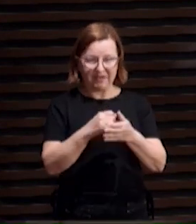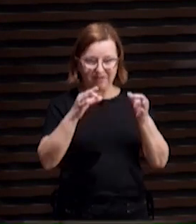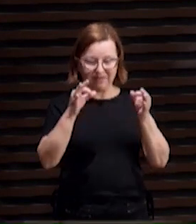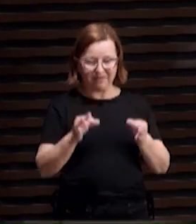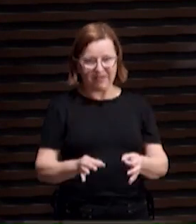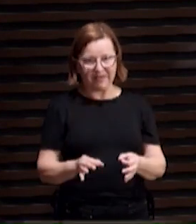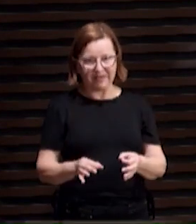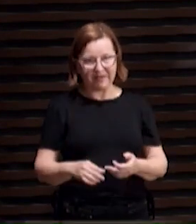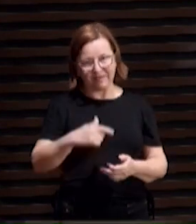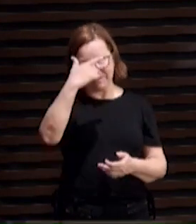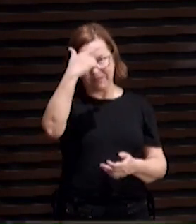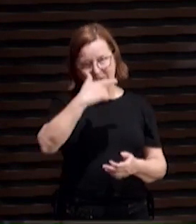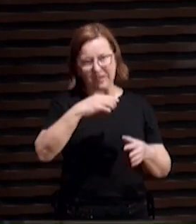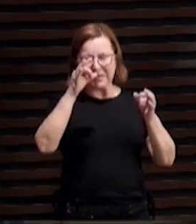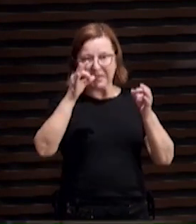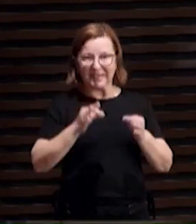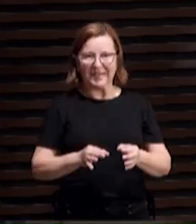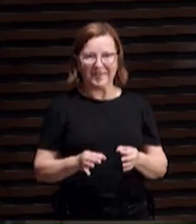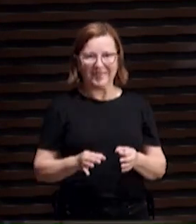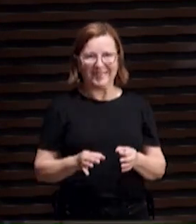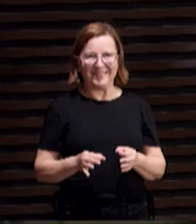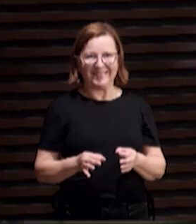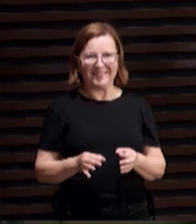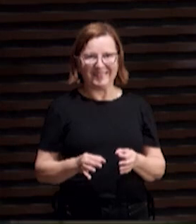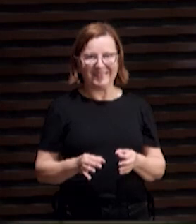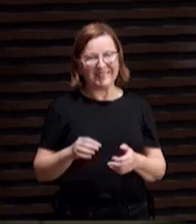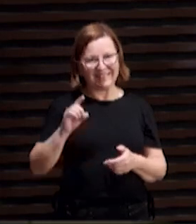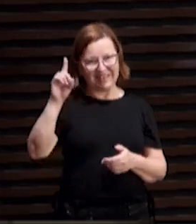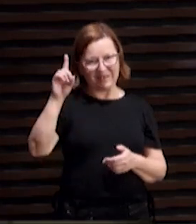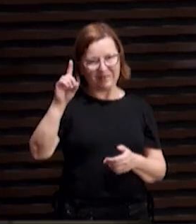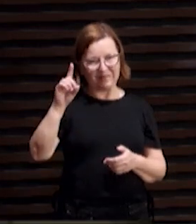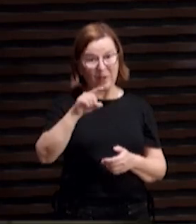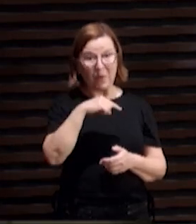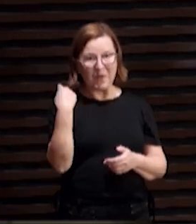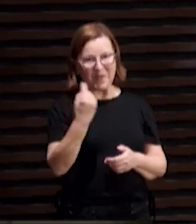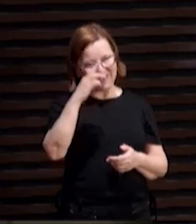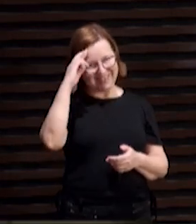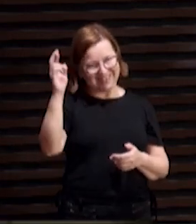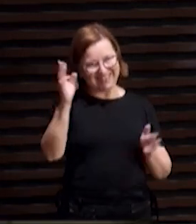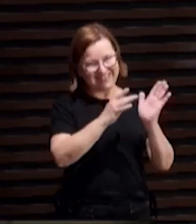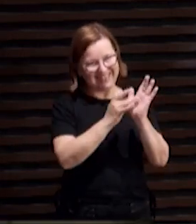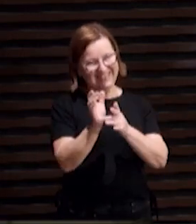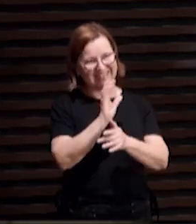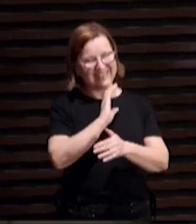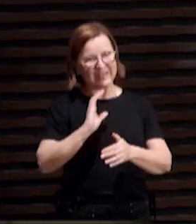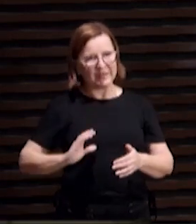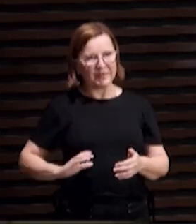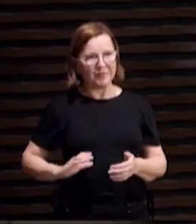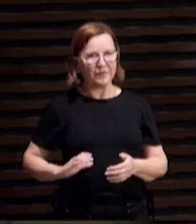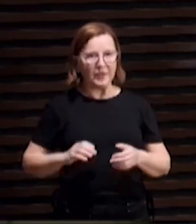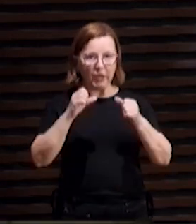o caráter exato do ser de Deus, o nosso Senhor Jesus Cristo, que